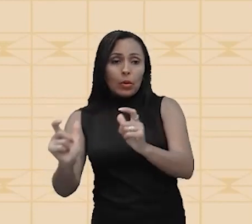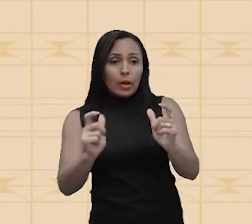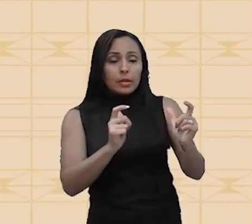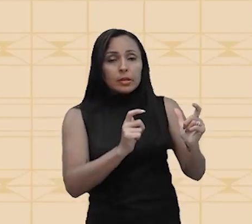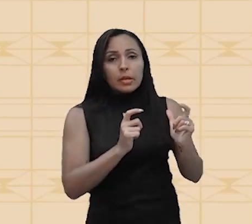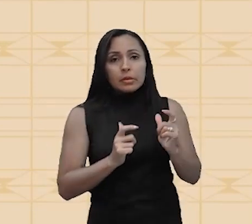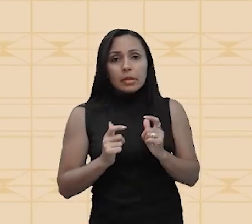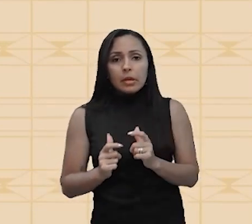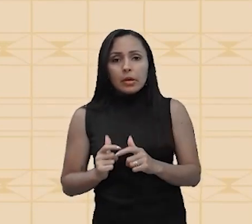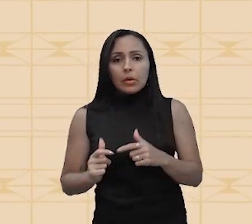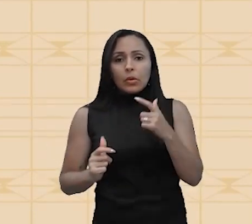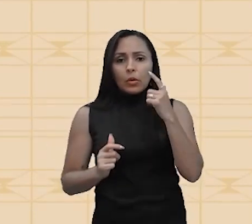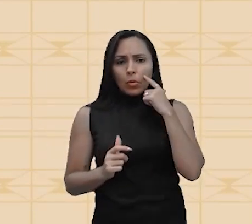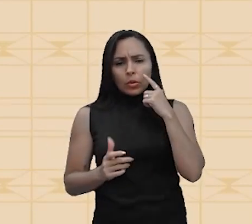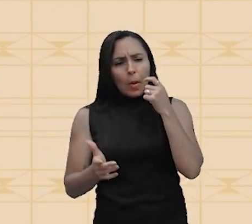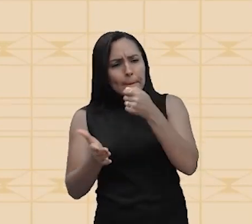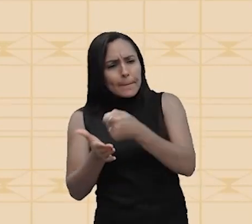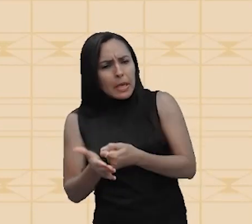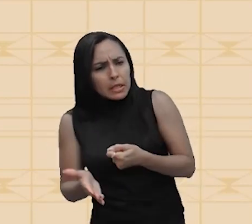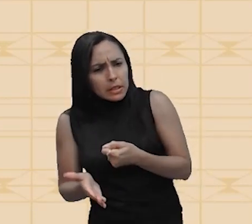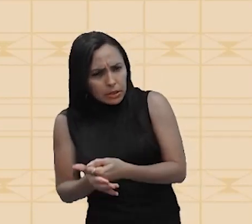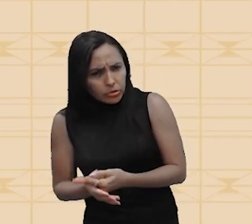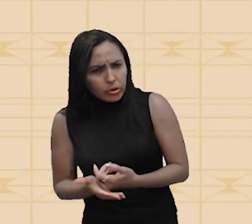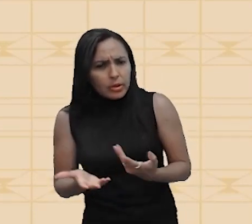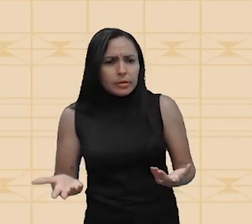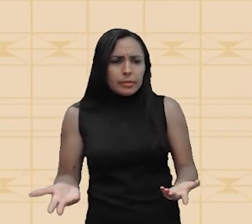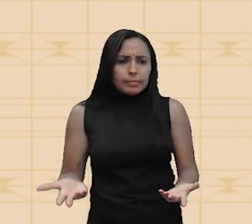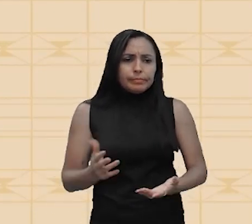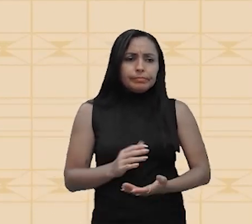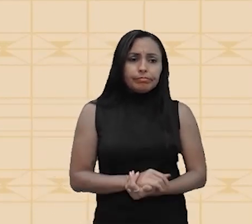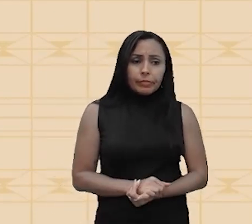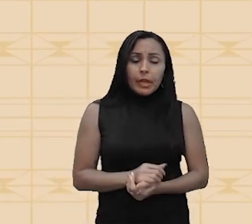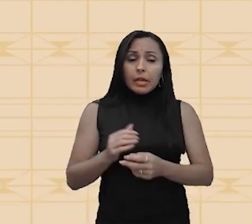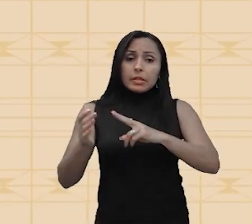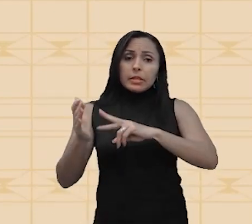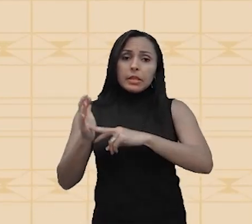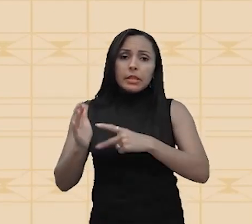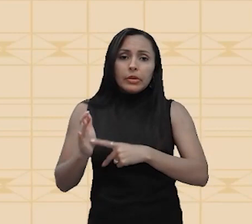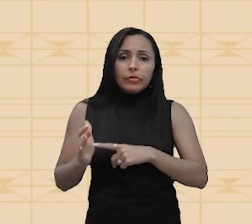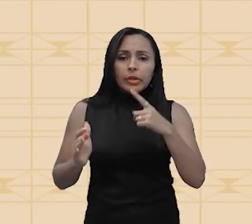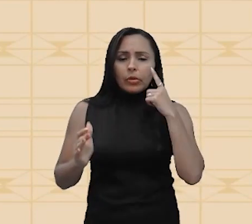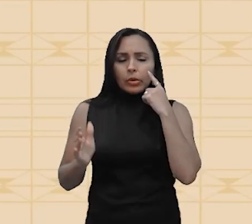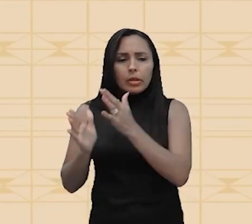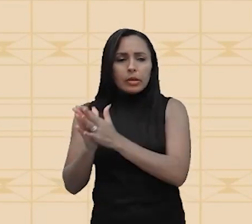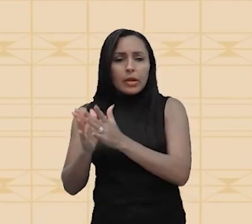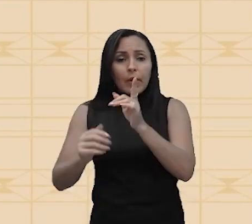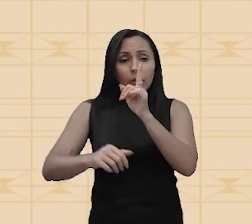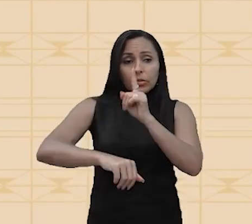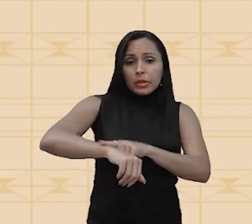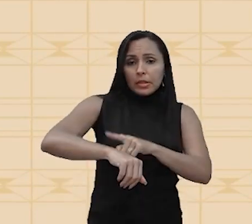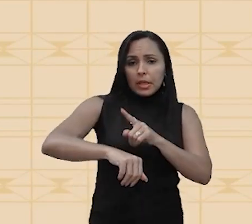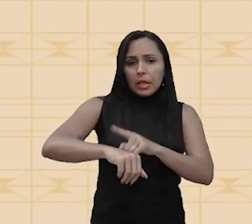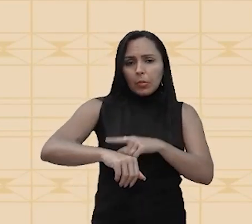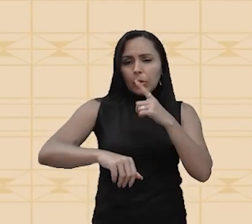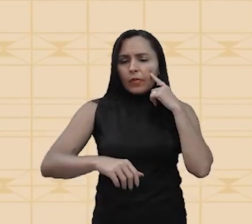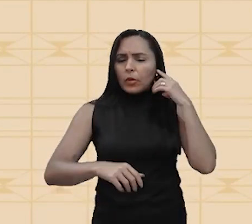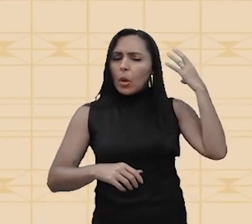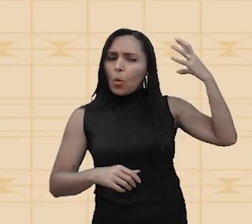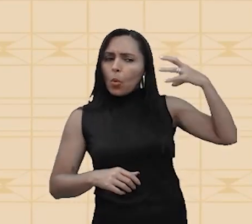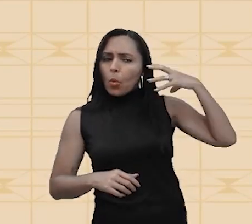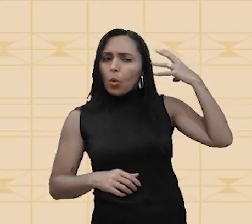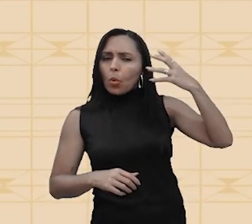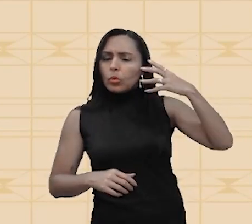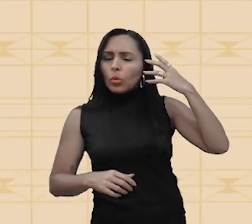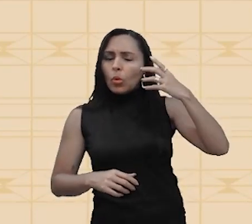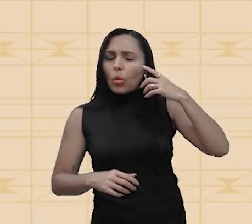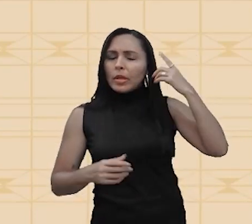uma persistência auditiva, que significa o intervalo de tempo em que você emite um som e esse som ele